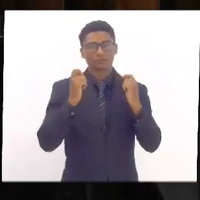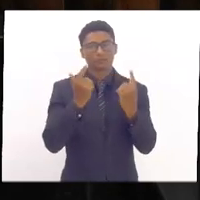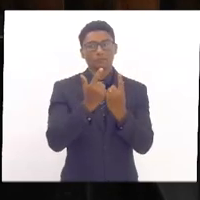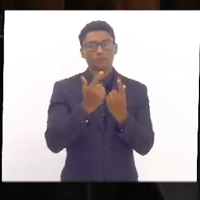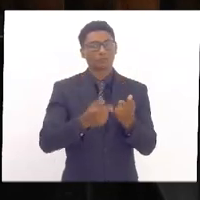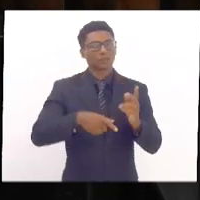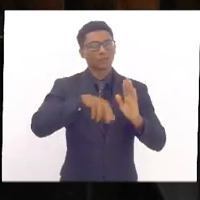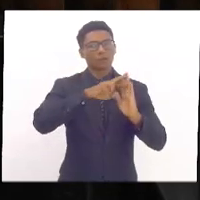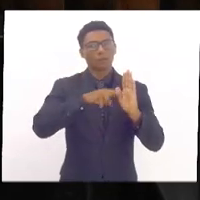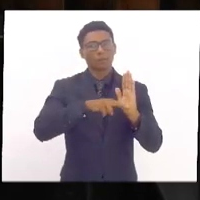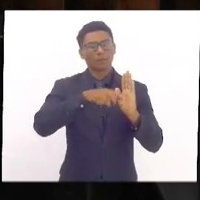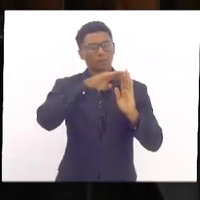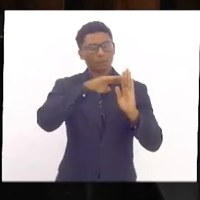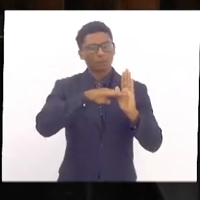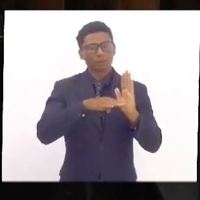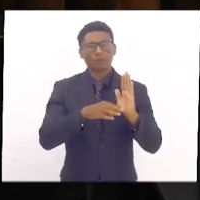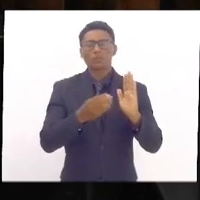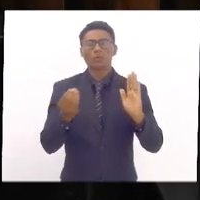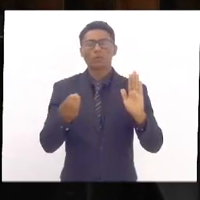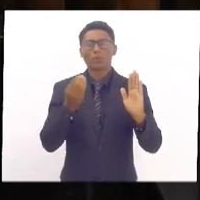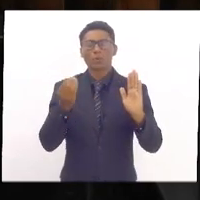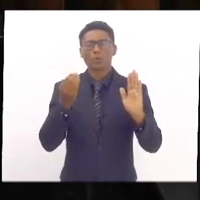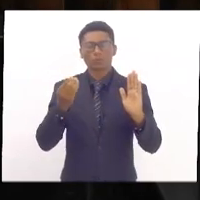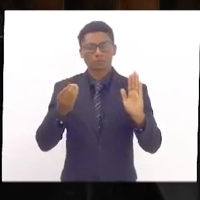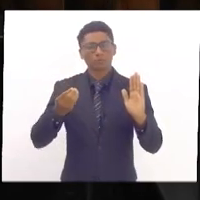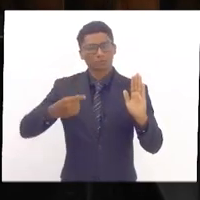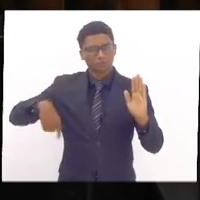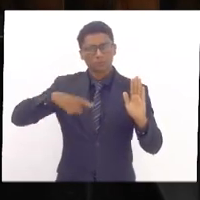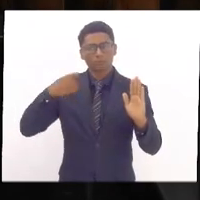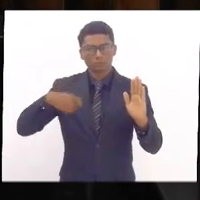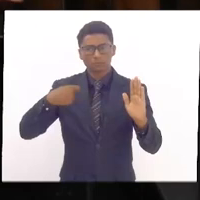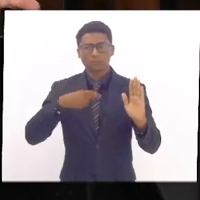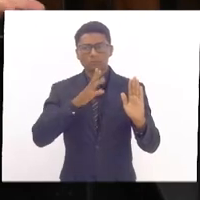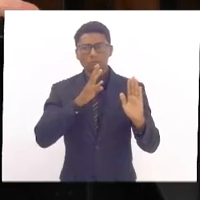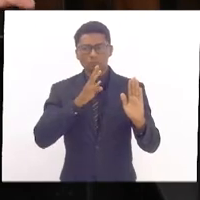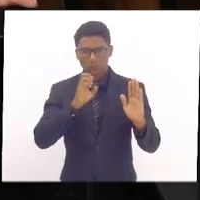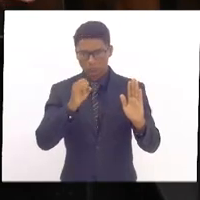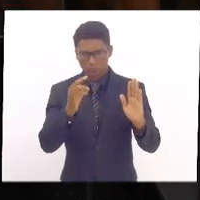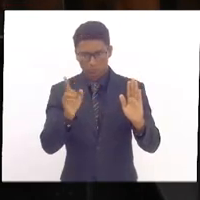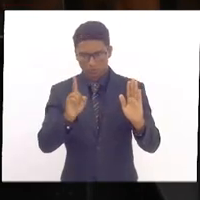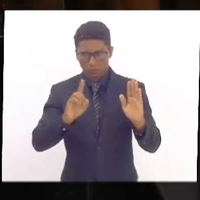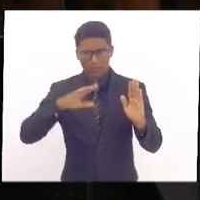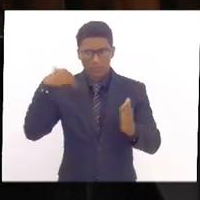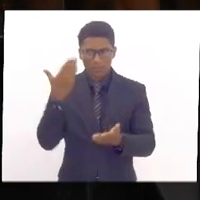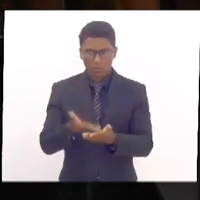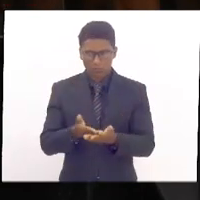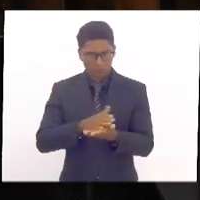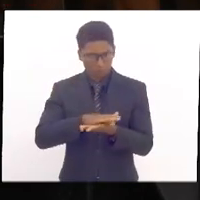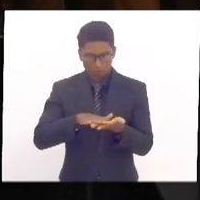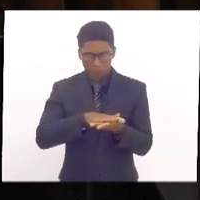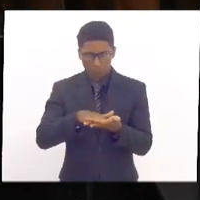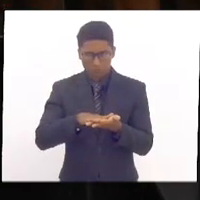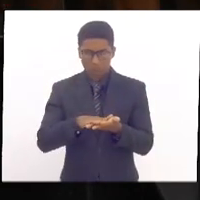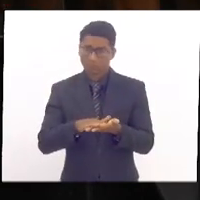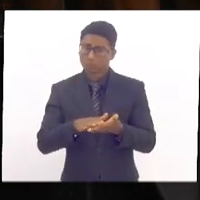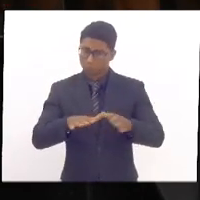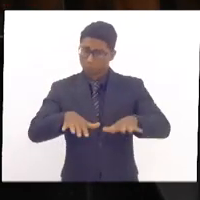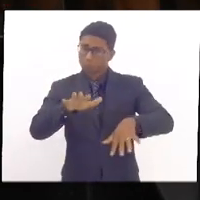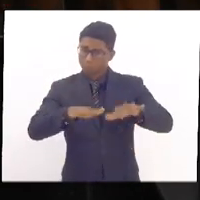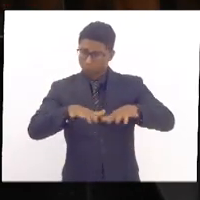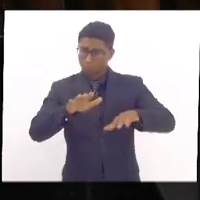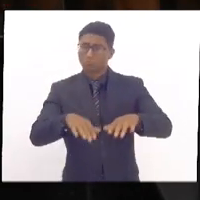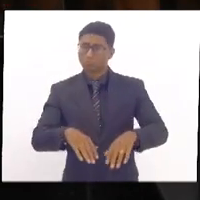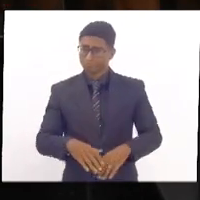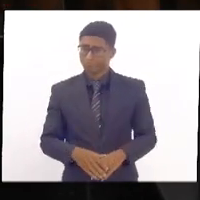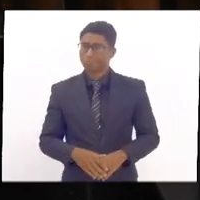regulamentou essa lei complementar. Ou será que não regulamentou até hoje? Também é possível. E se